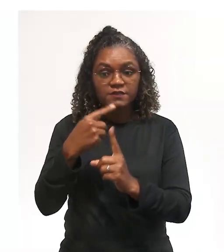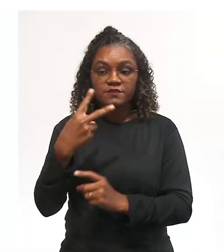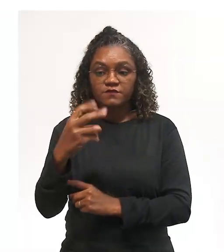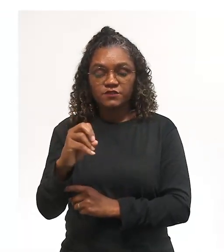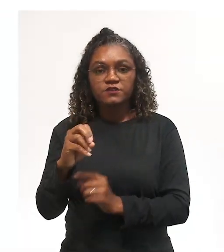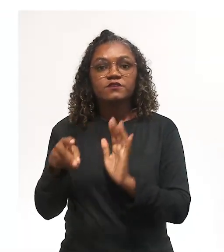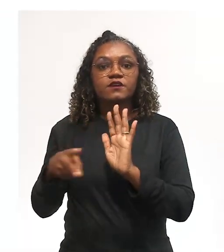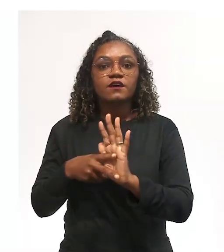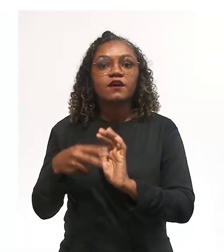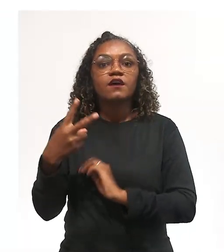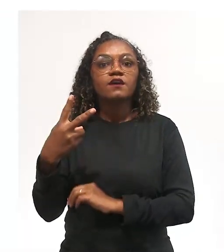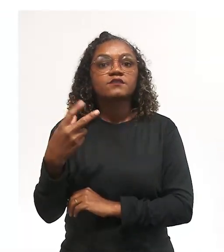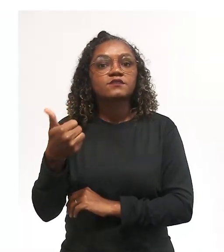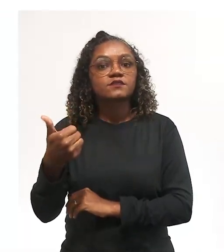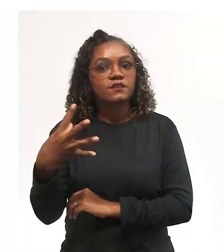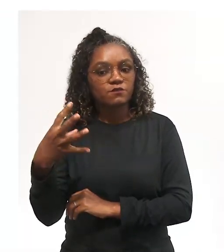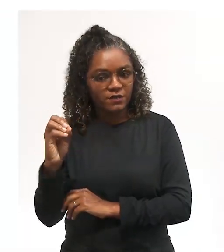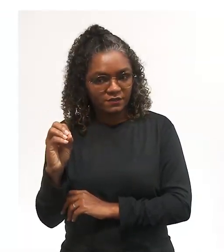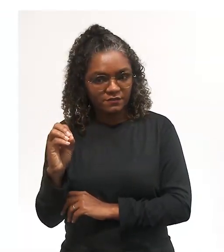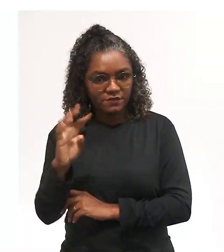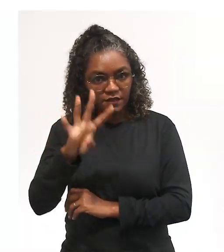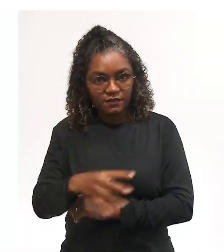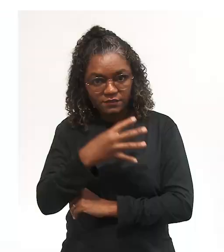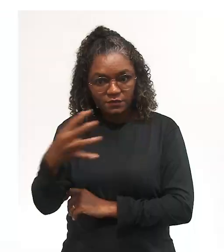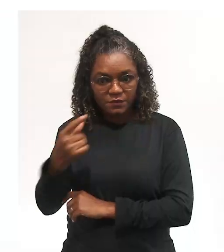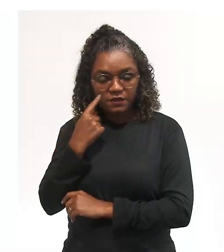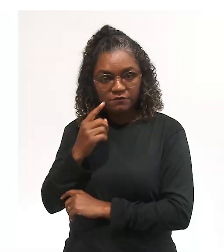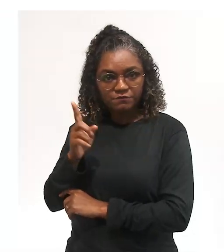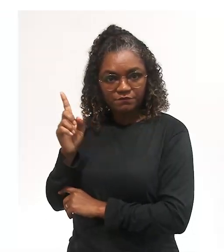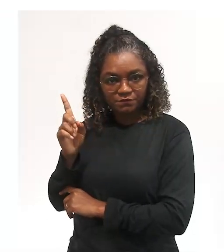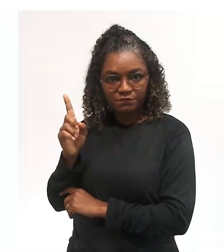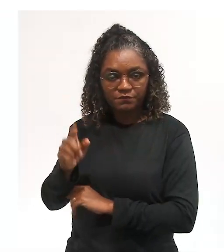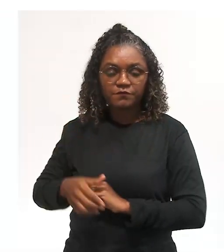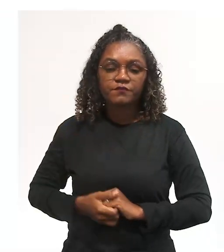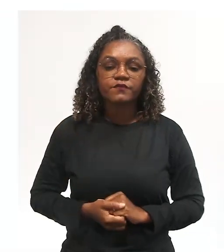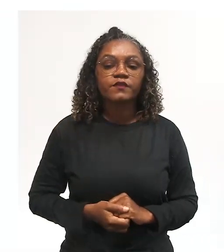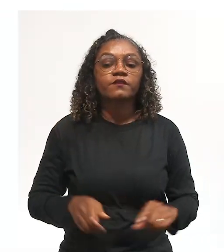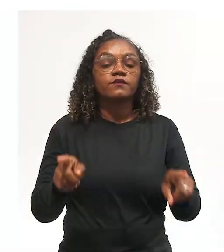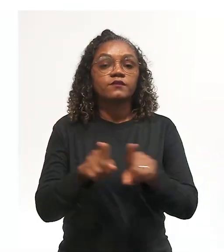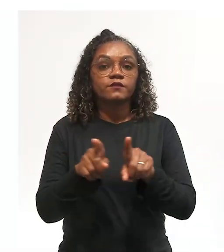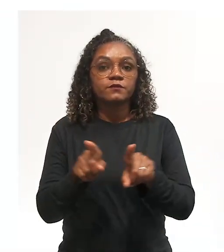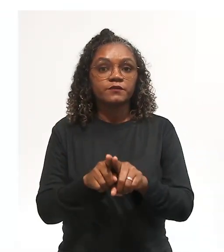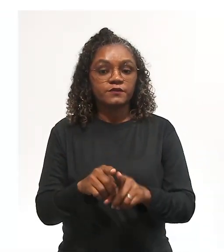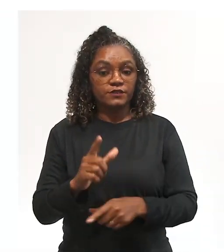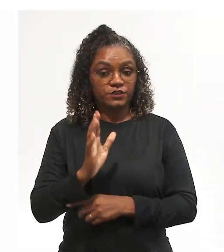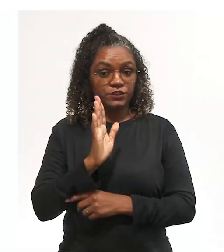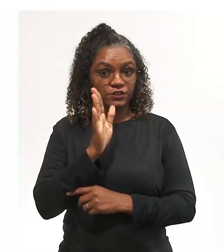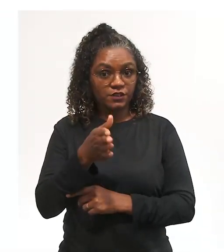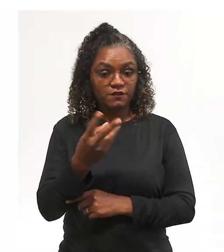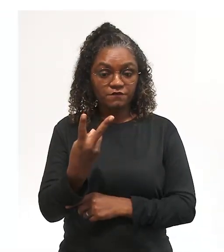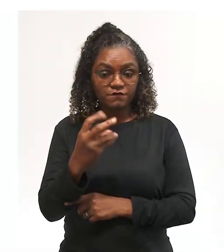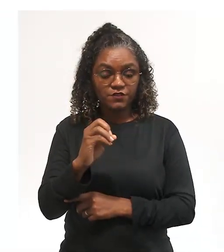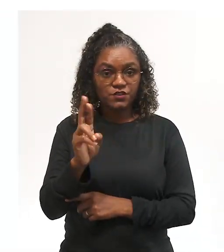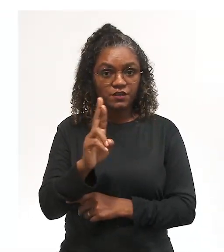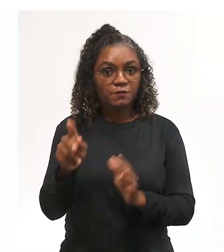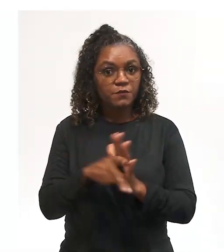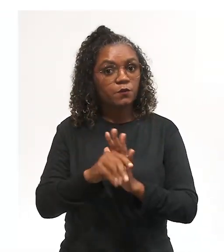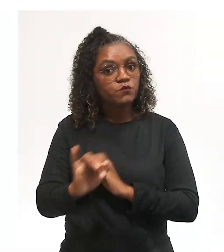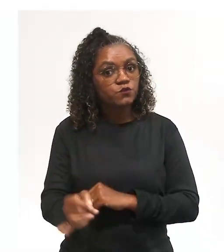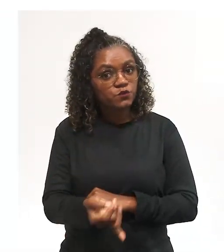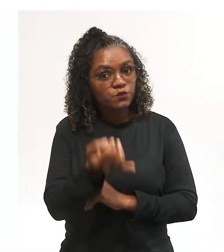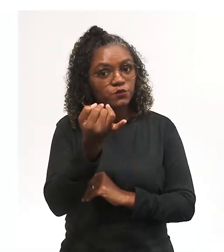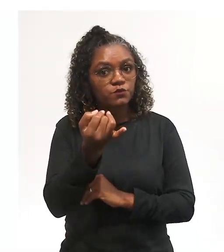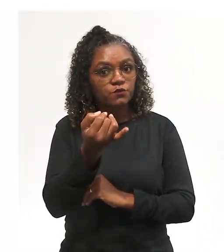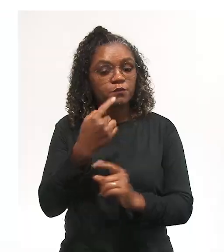R$140. No terceiro ano, eu terei os R$20, que é referente ao juro, mais os